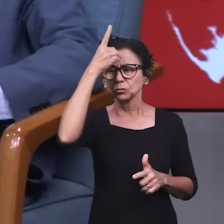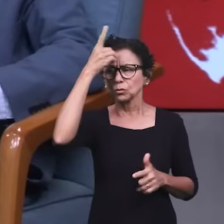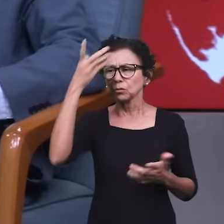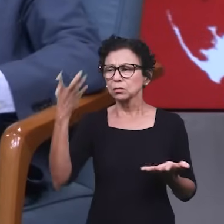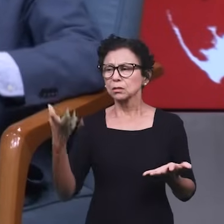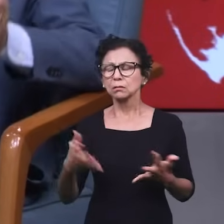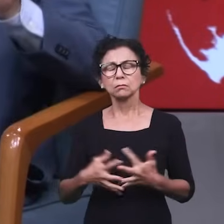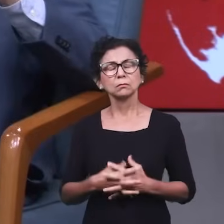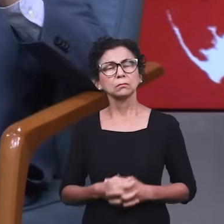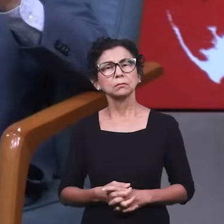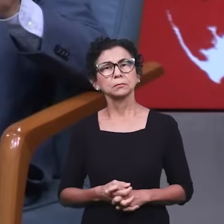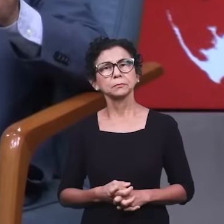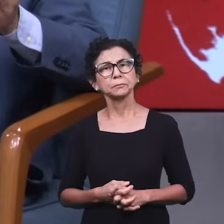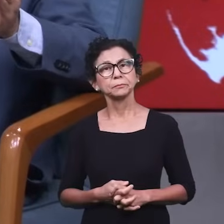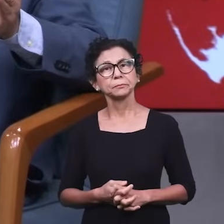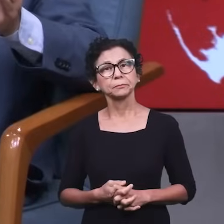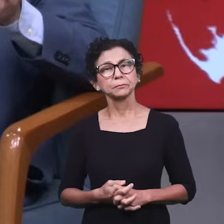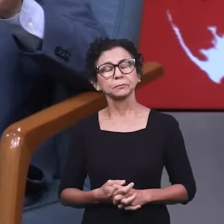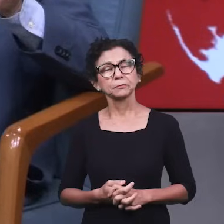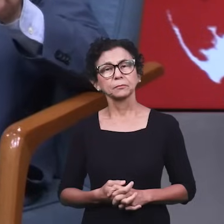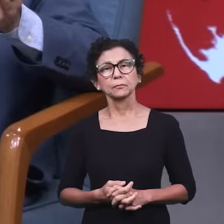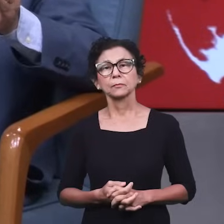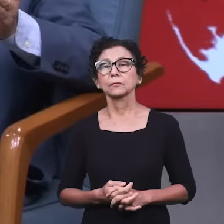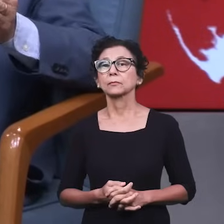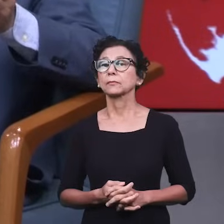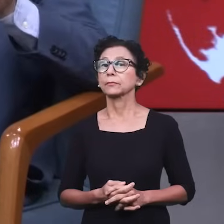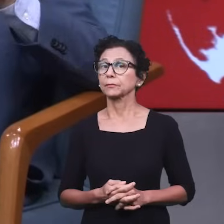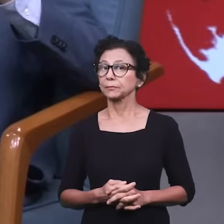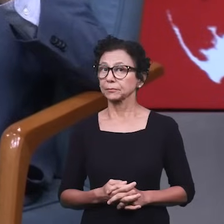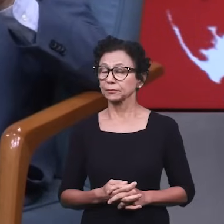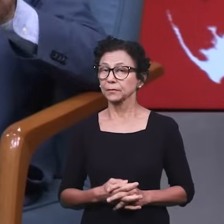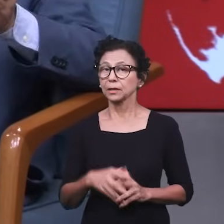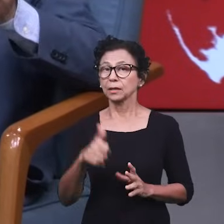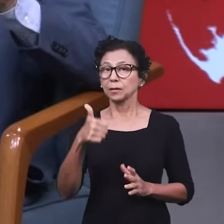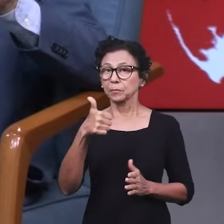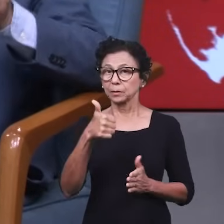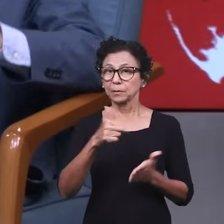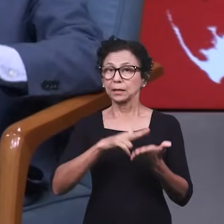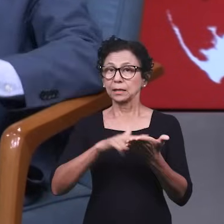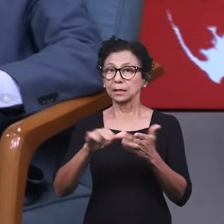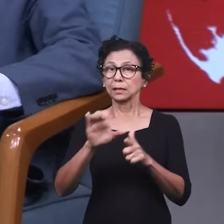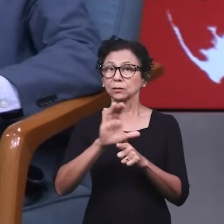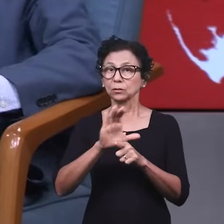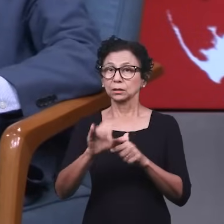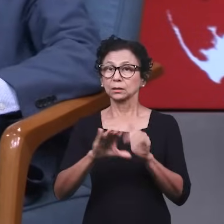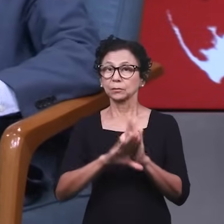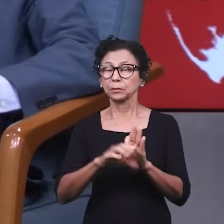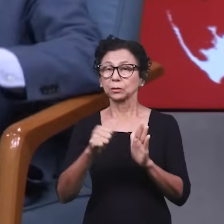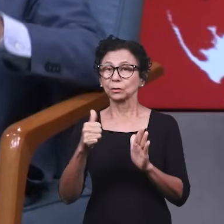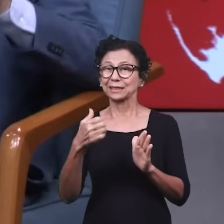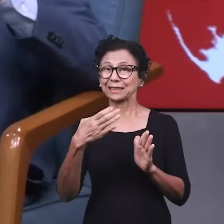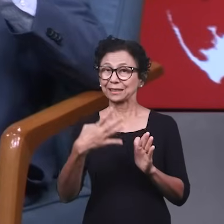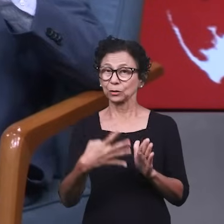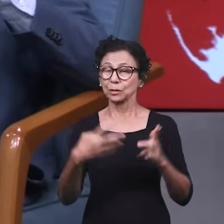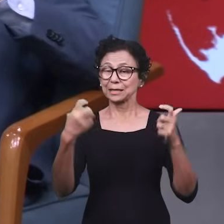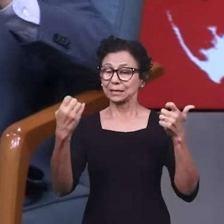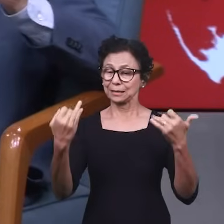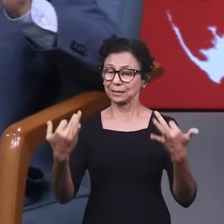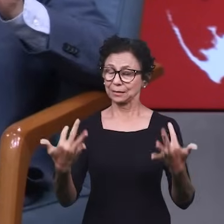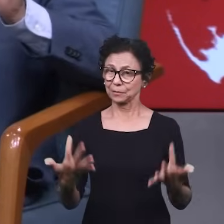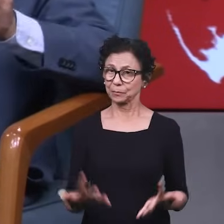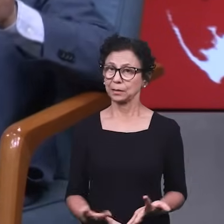dom espiritual? A doutrina bíblica, no capítulo 14 da primeira carta aos Coríntios,